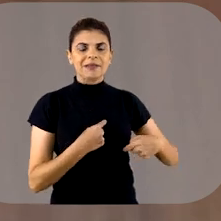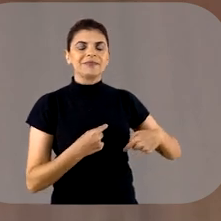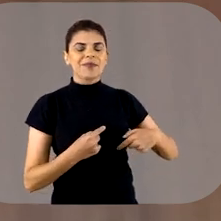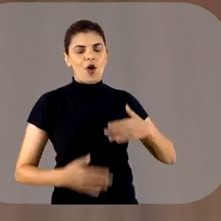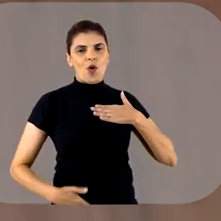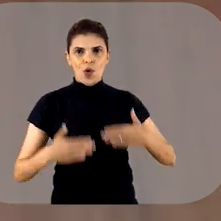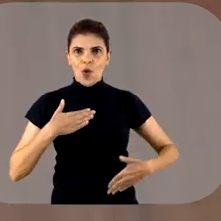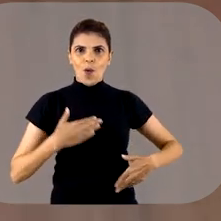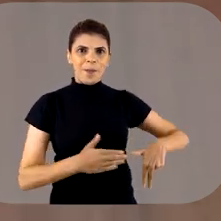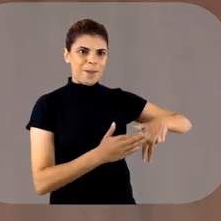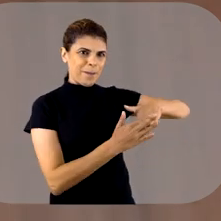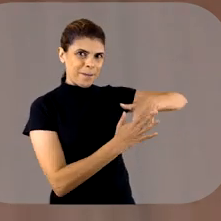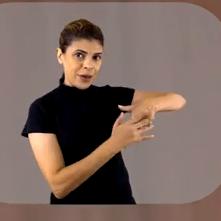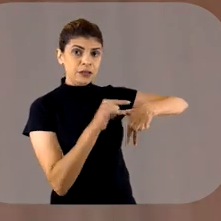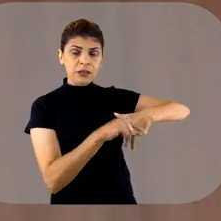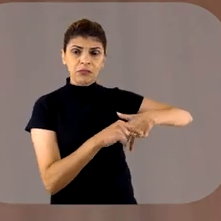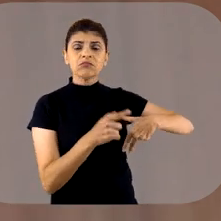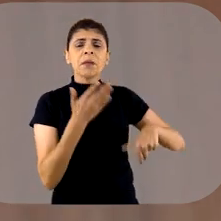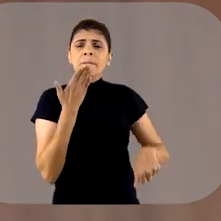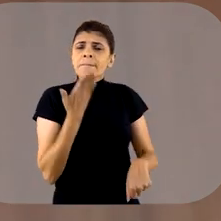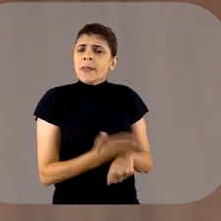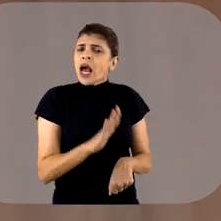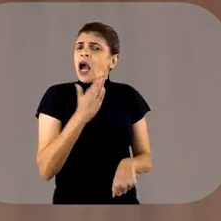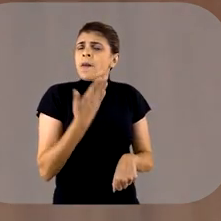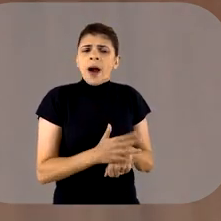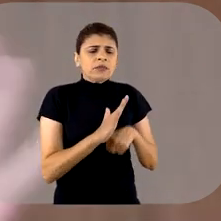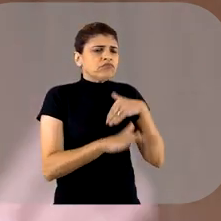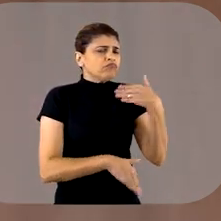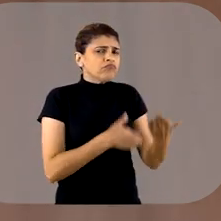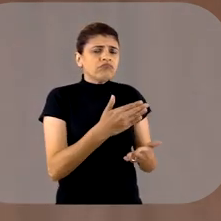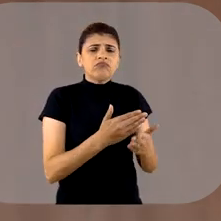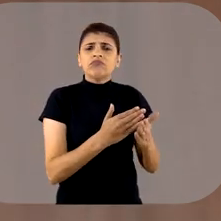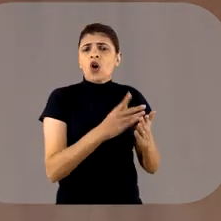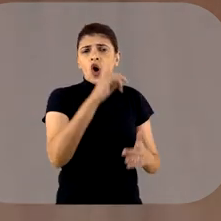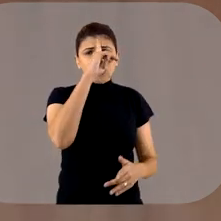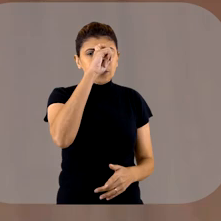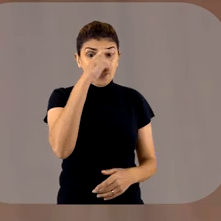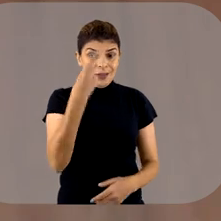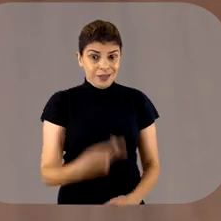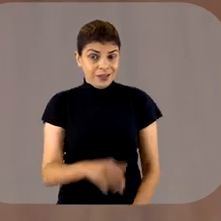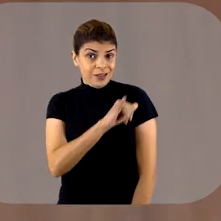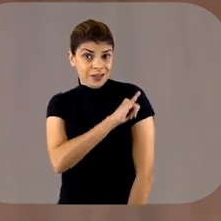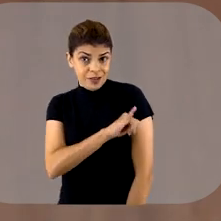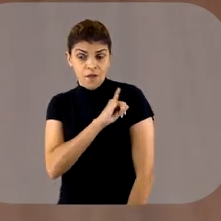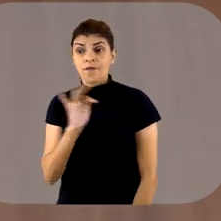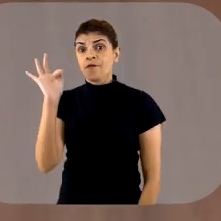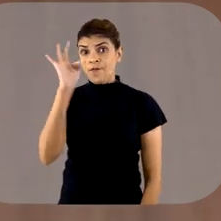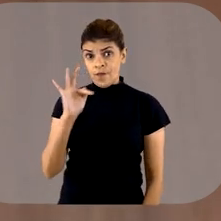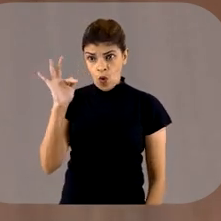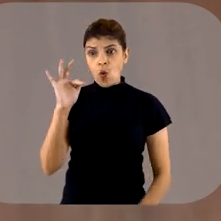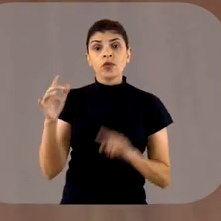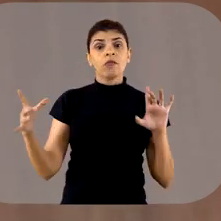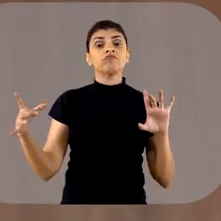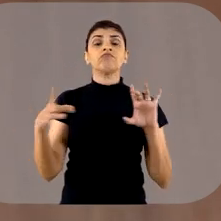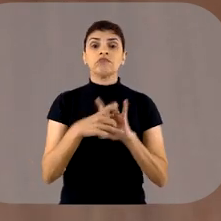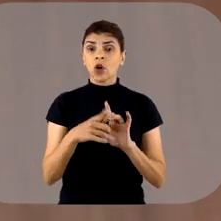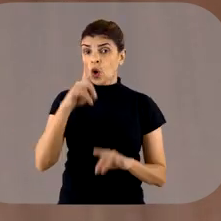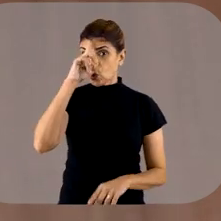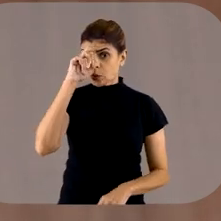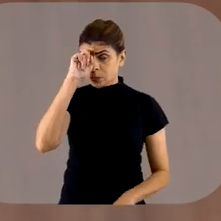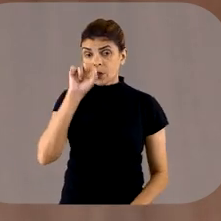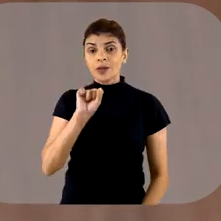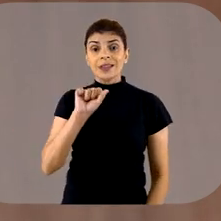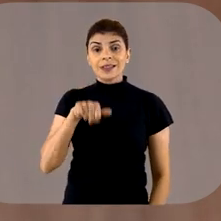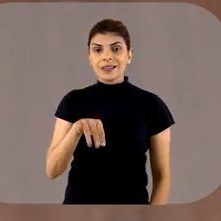corpos dos pacientes Então essa foi a grande prática que se estabeleceu aqui nos hospitais no caso do Rio de Janeiro a faculdade ela se vincula ao